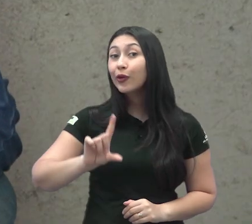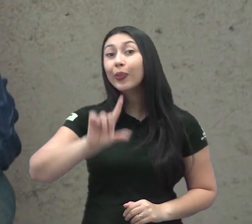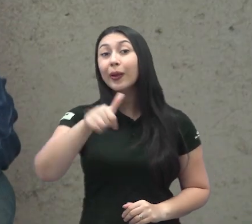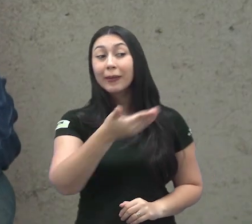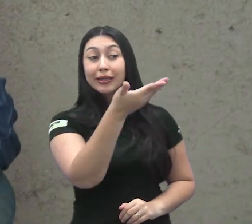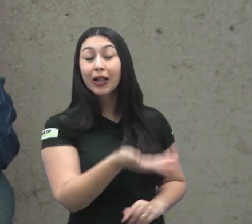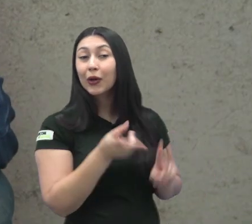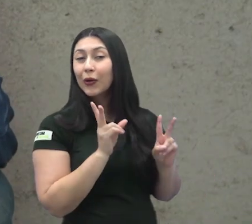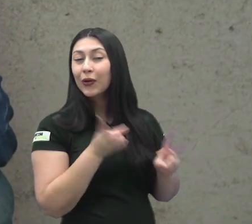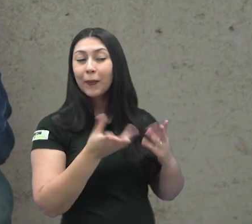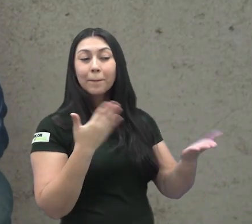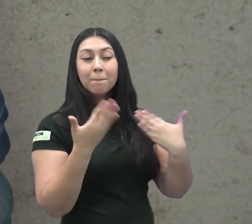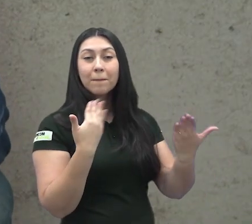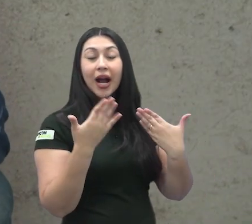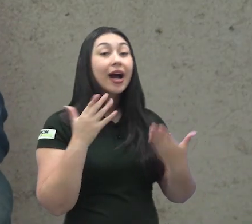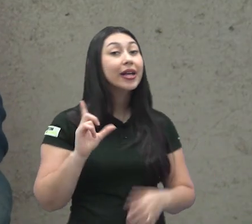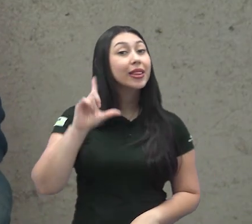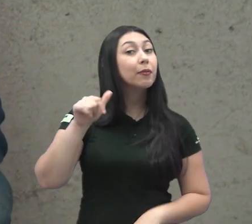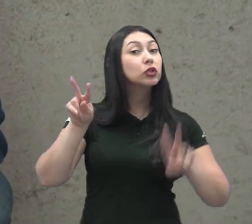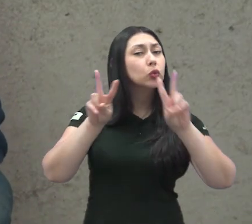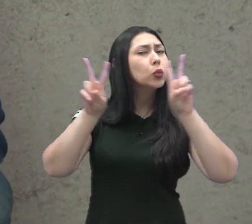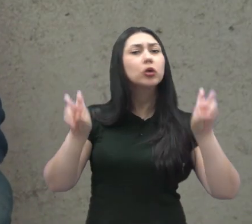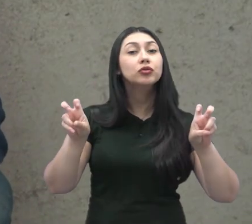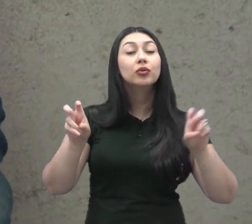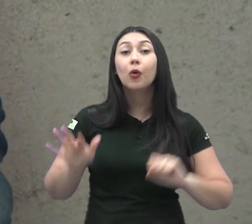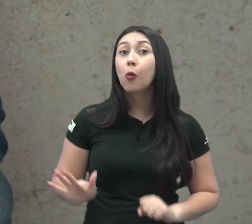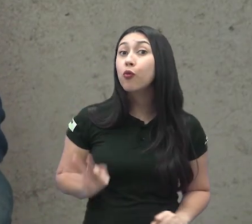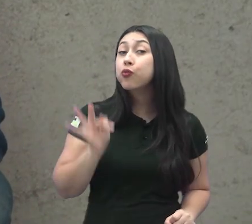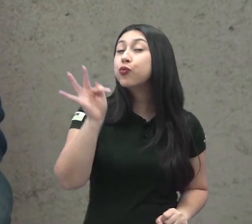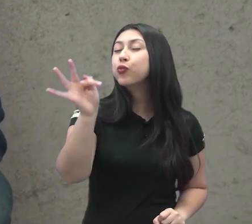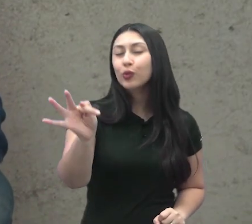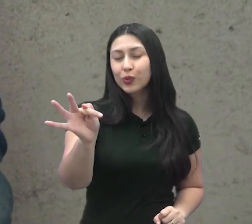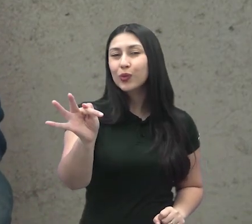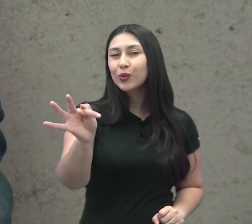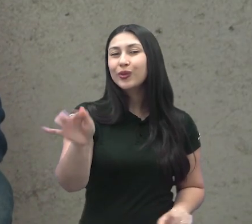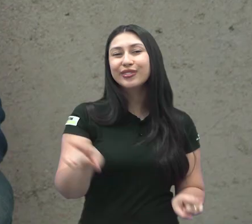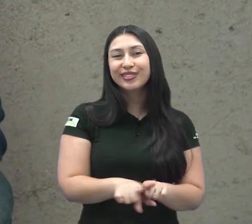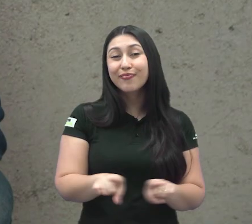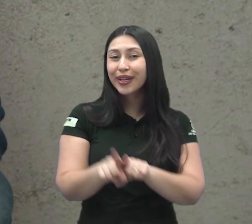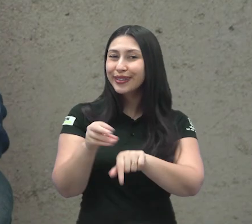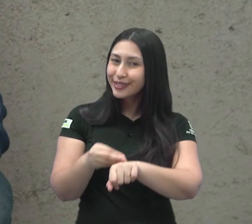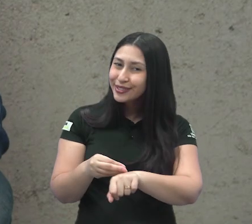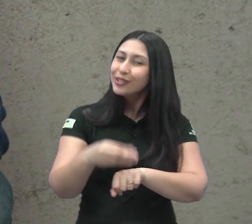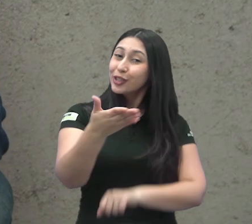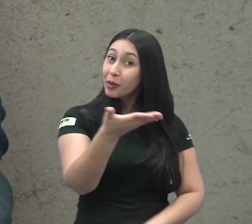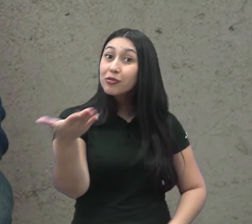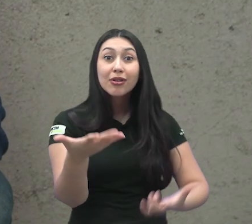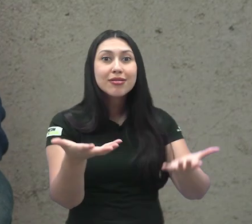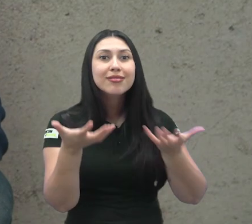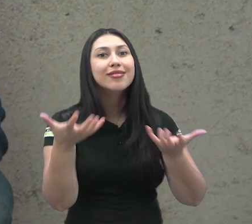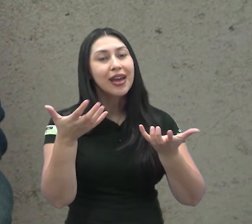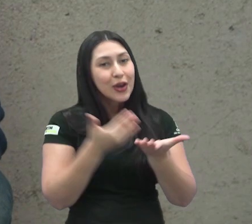continua com a gente e no próximo bloco vamos falar sobre o futuro da profissão, além de outras dicas para quem quer